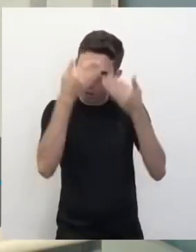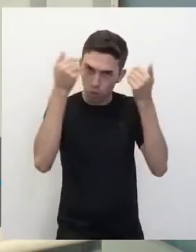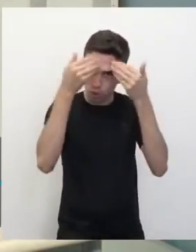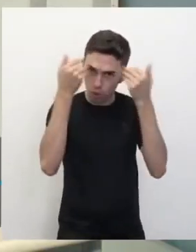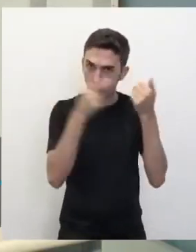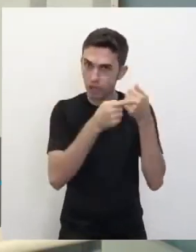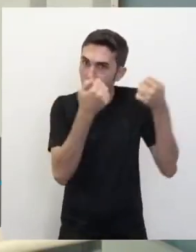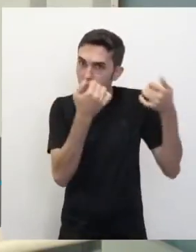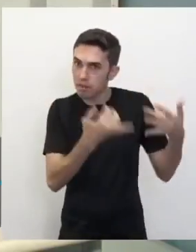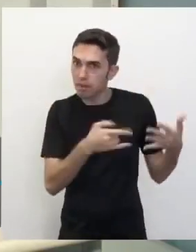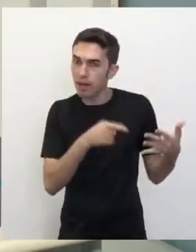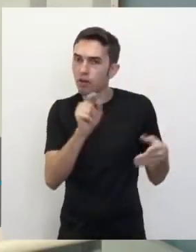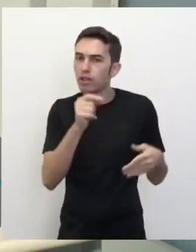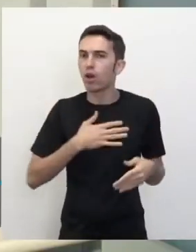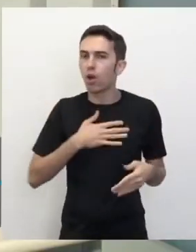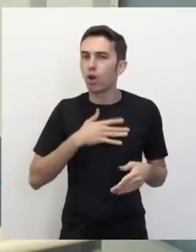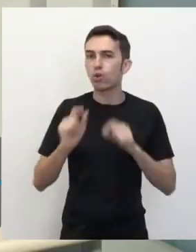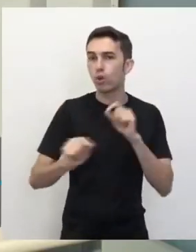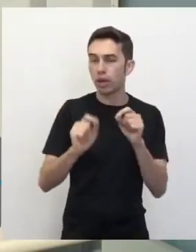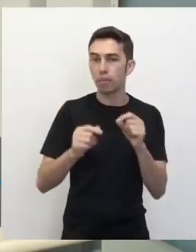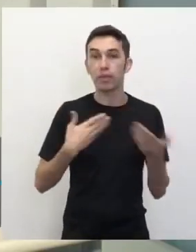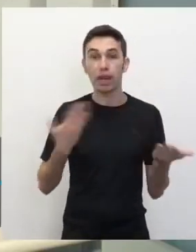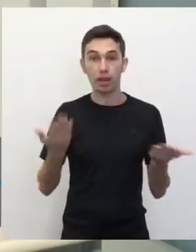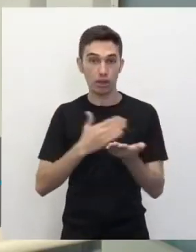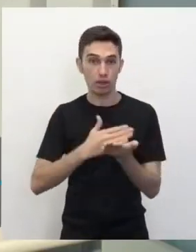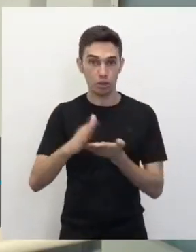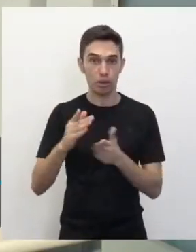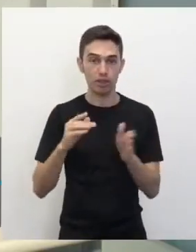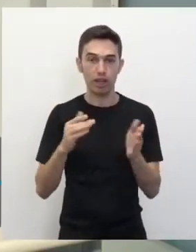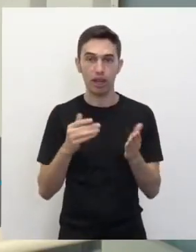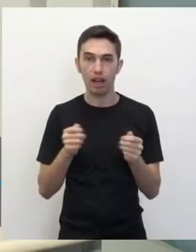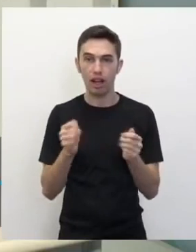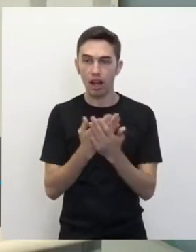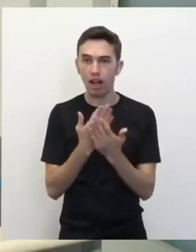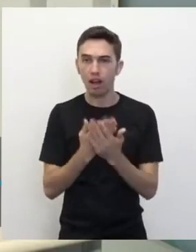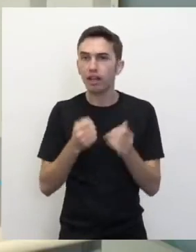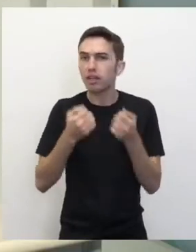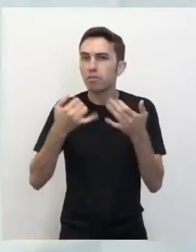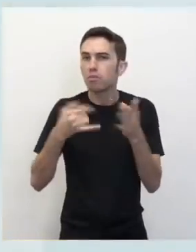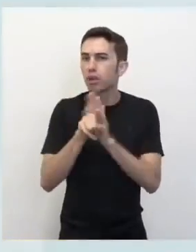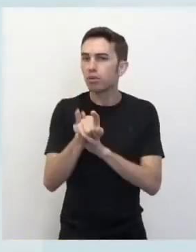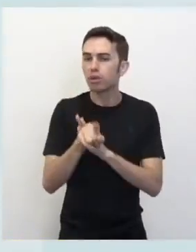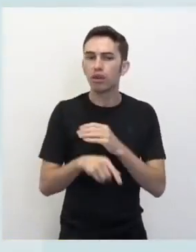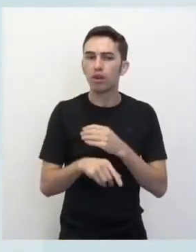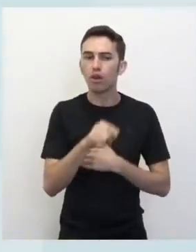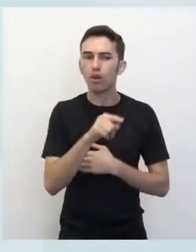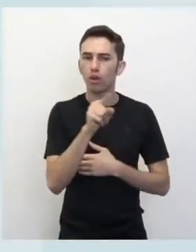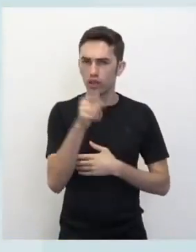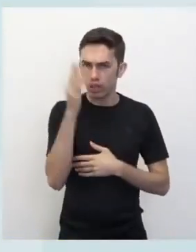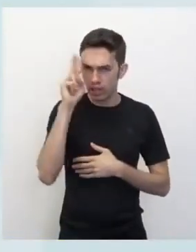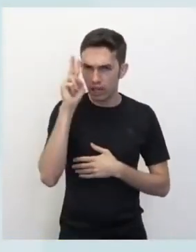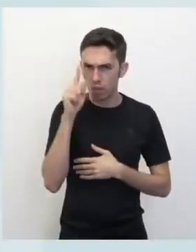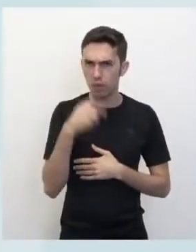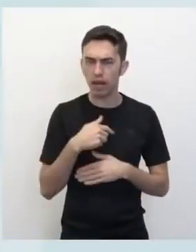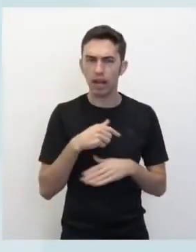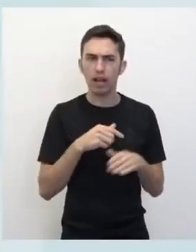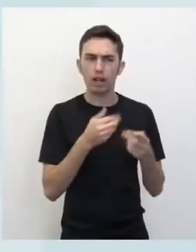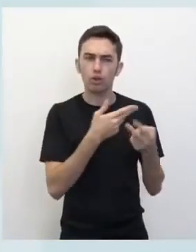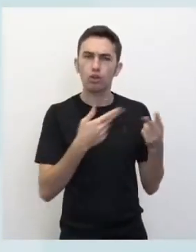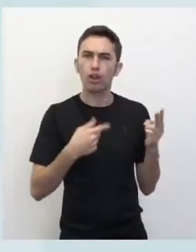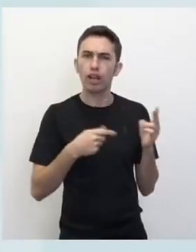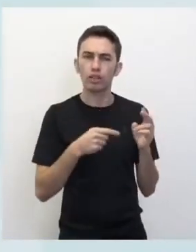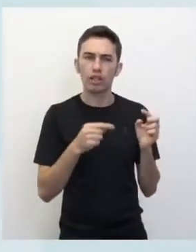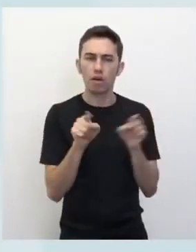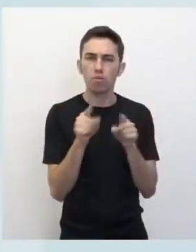a aula perguntando, se vocês lembram que a gente já teve essa aula, quais são os elementos constitutivos da música? Eu vou dar 1